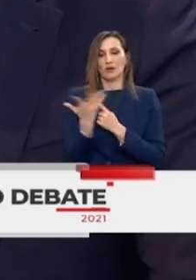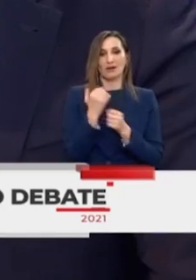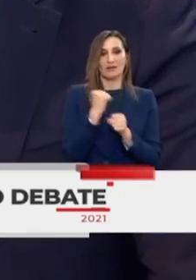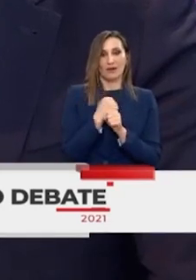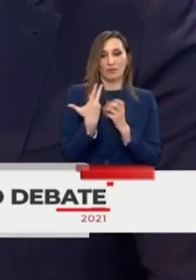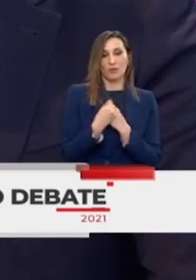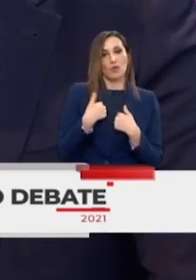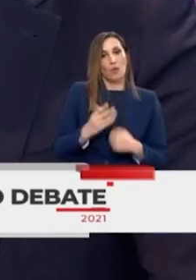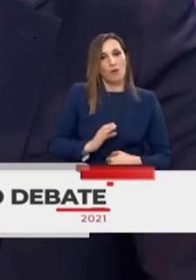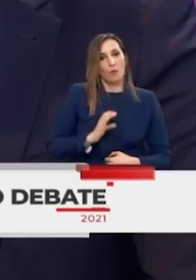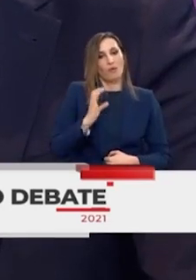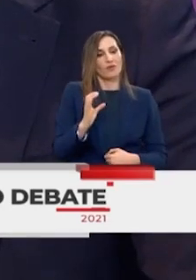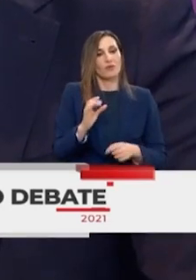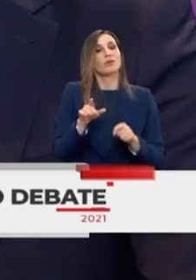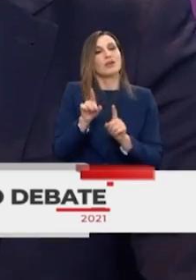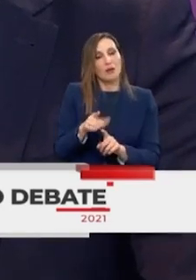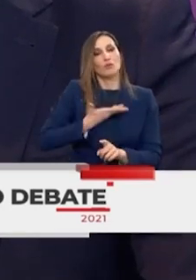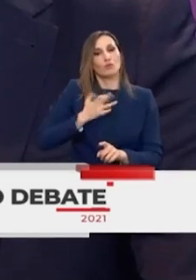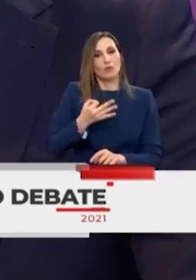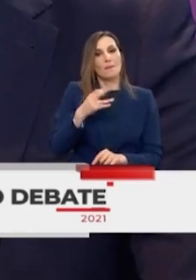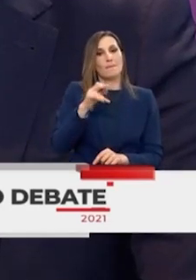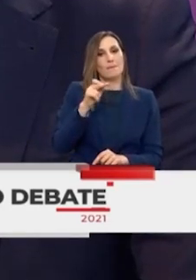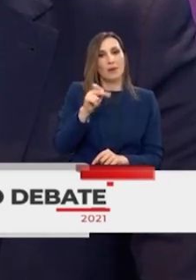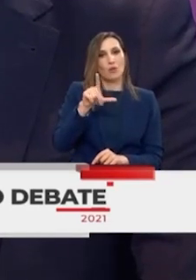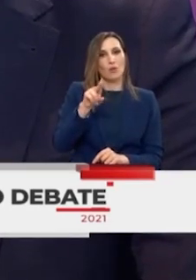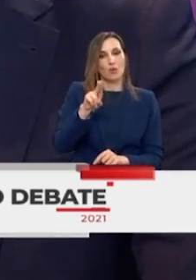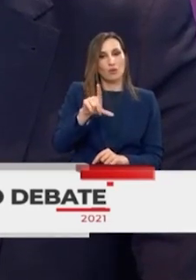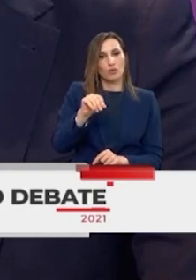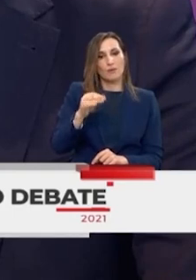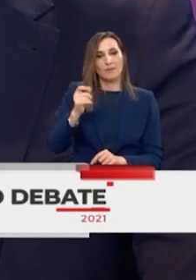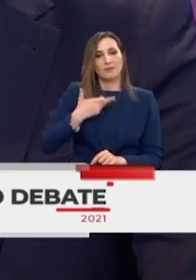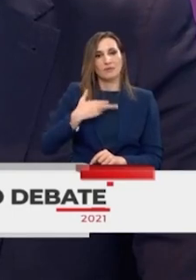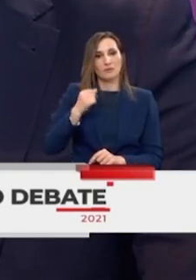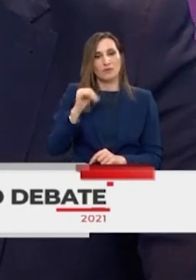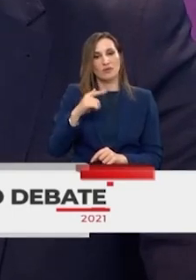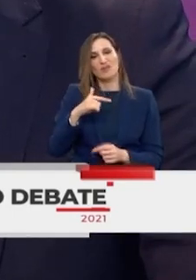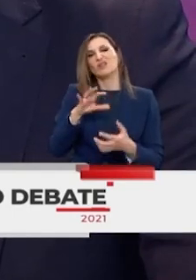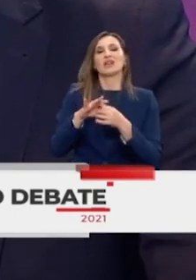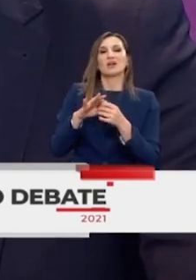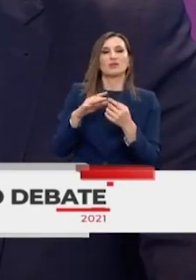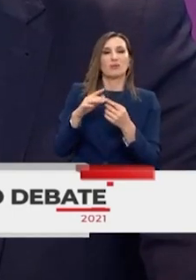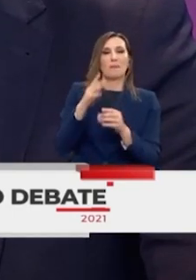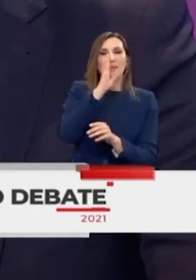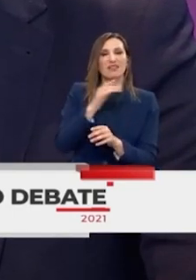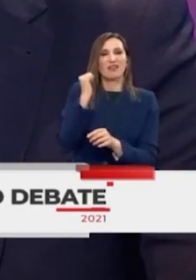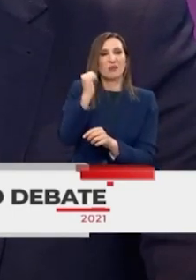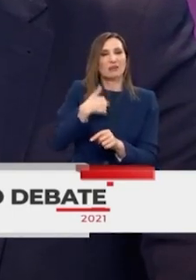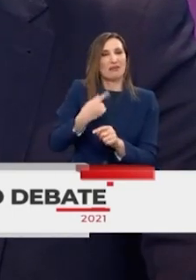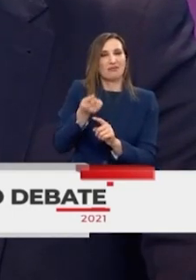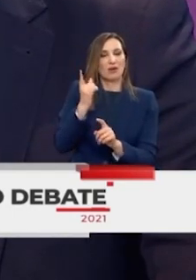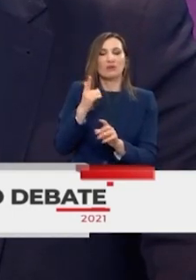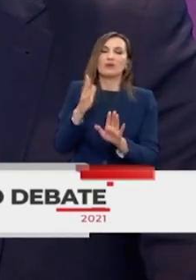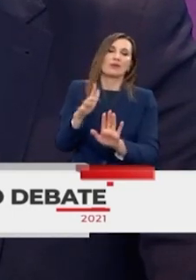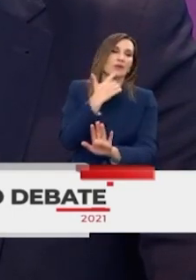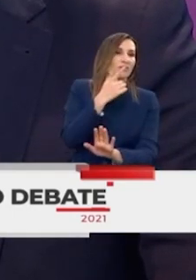comigo e em quem eu confio, como é o caso do doutor Paulo Pedroso, com quaisquer práticas criminosas. Foi o Supremo que eu disse. Lembro que este... Eu não